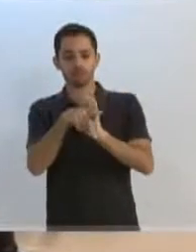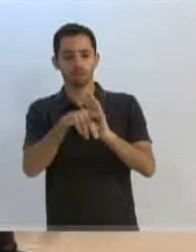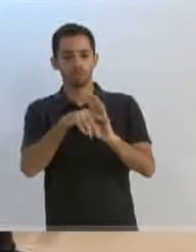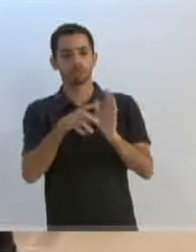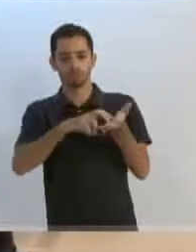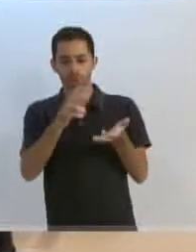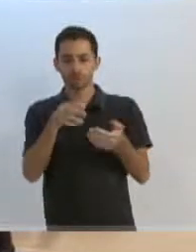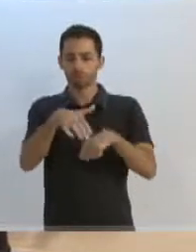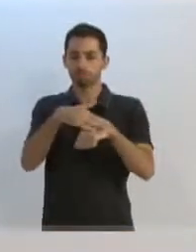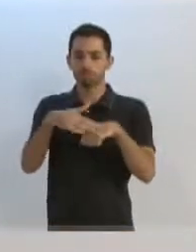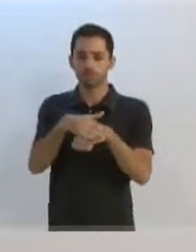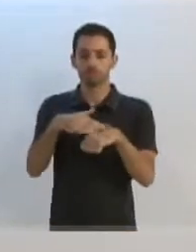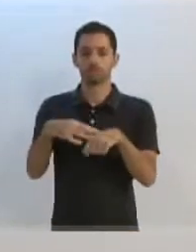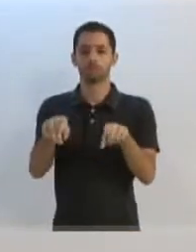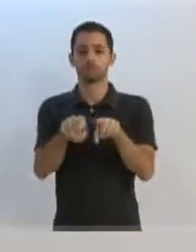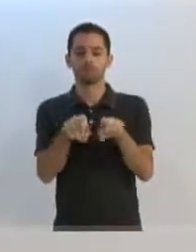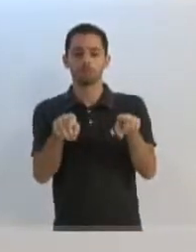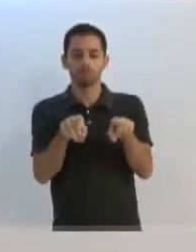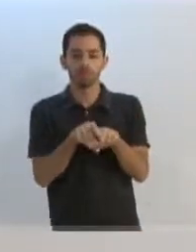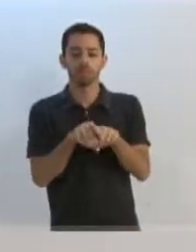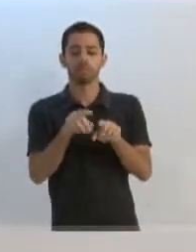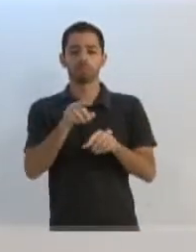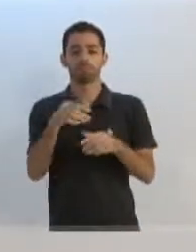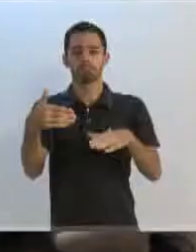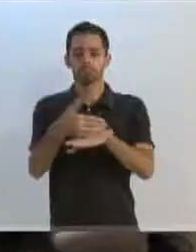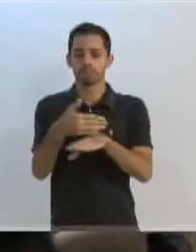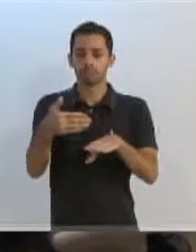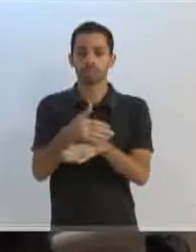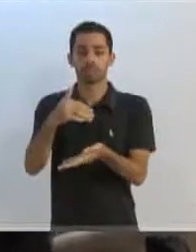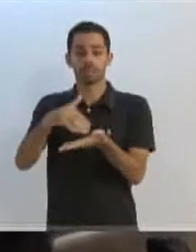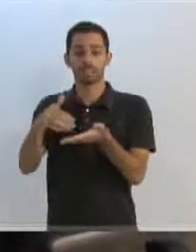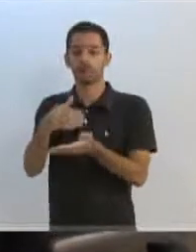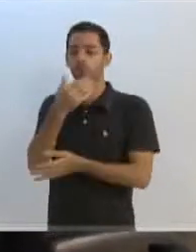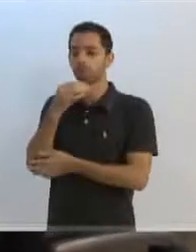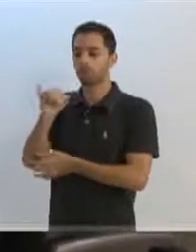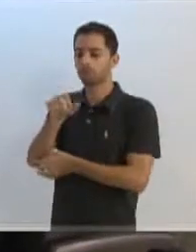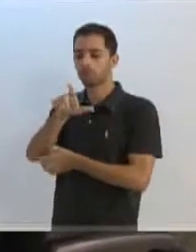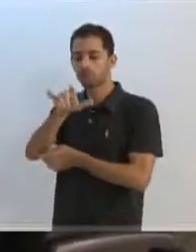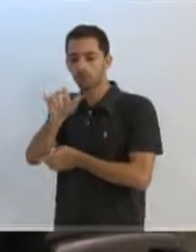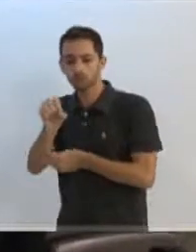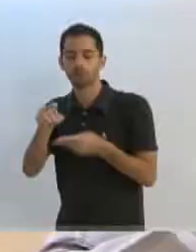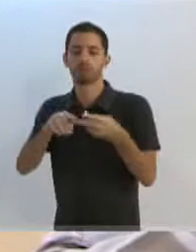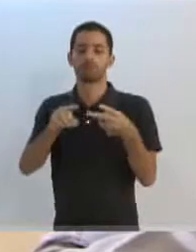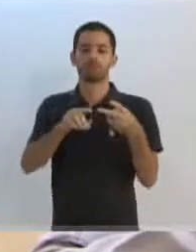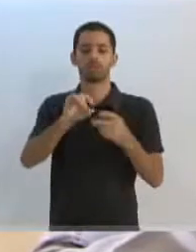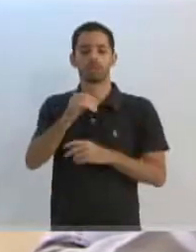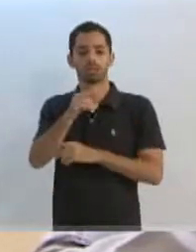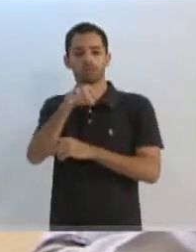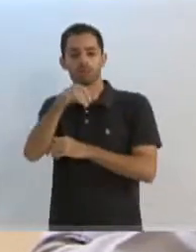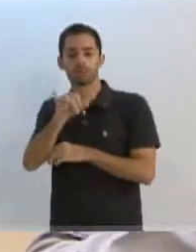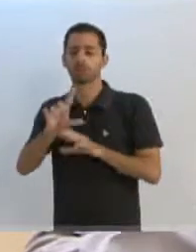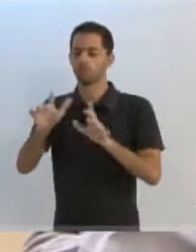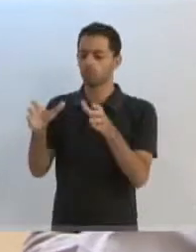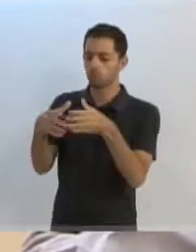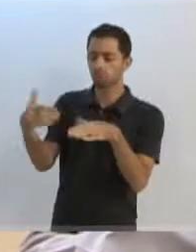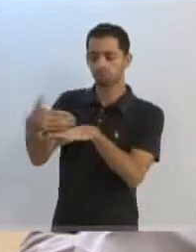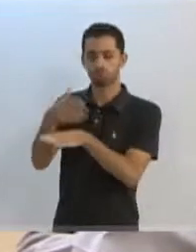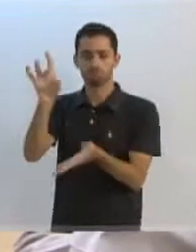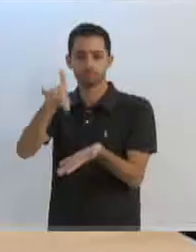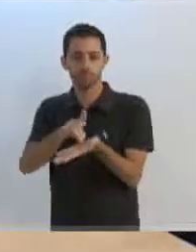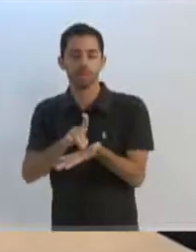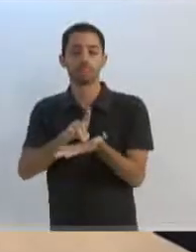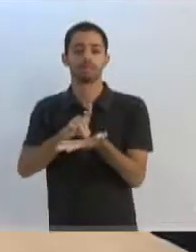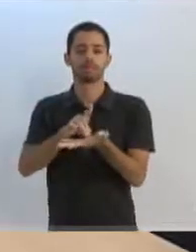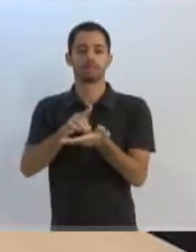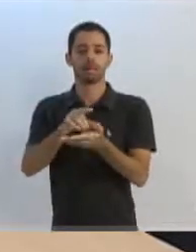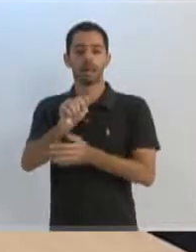a regulação fundiária que nesta casa com a presença do atual secretário senhor julho do atual diretor de uma júnior e demais membros da equipe com a participação dos vereadores